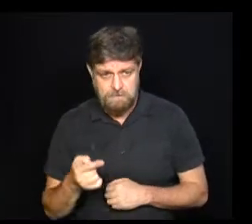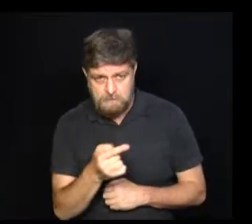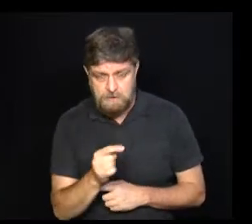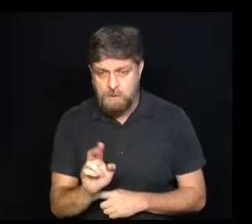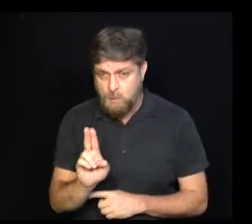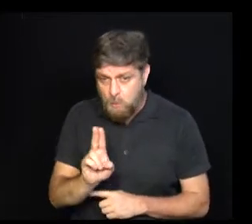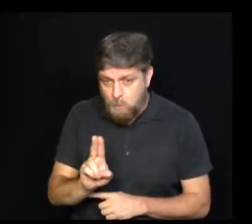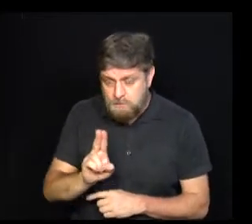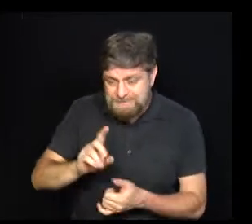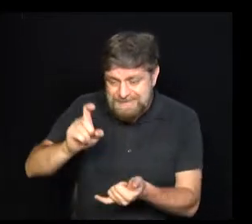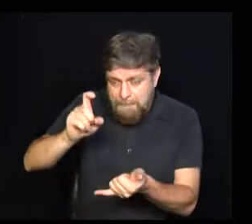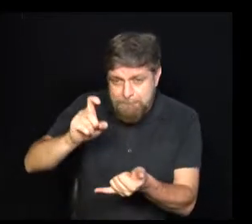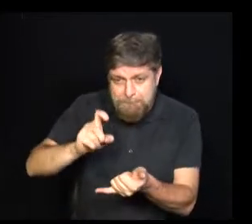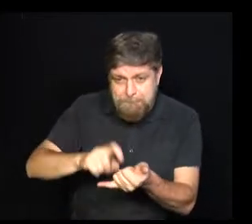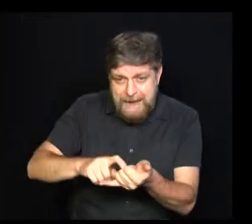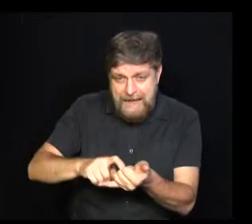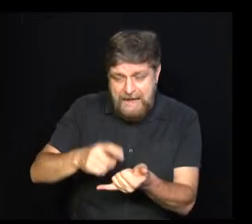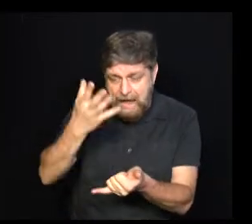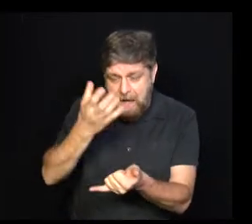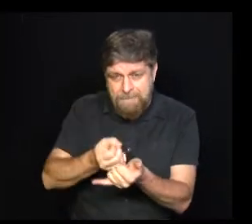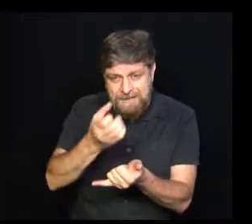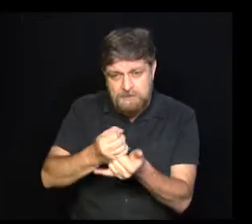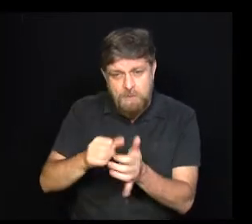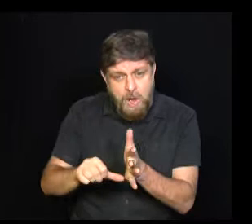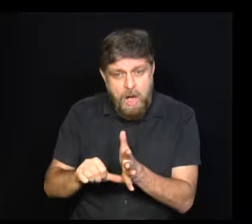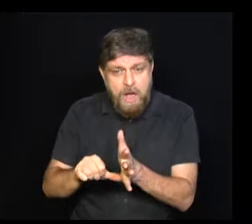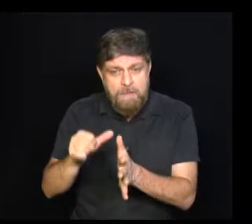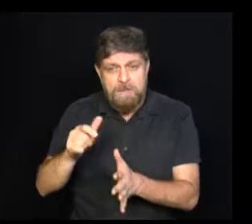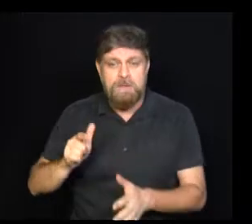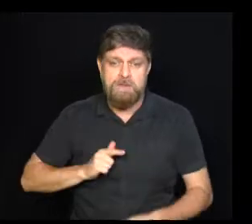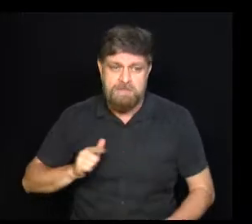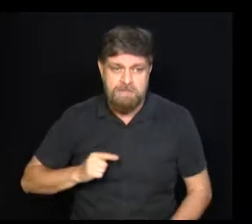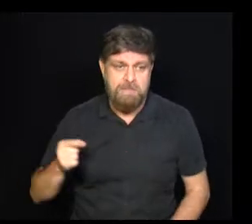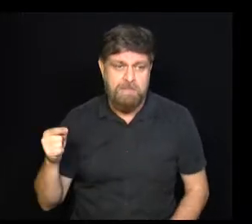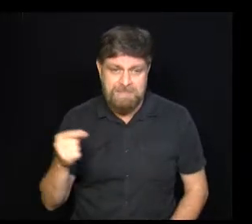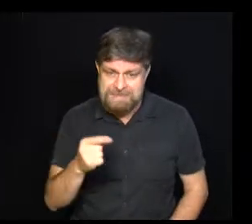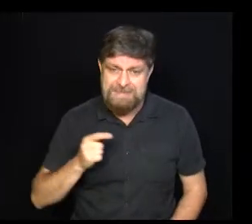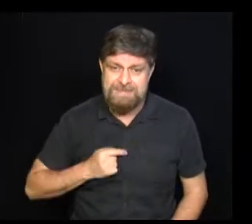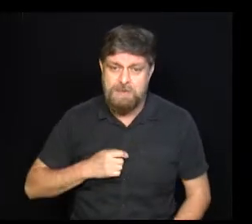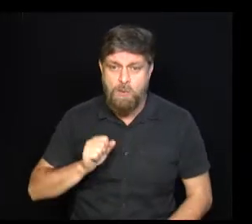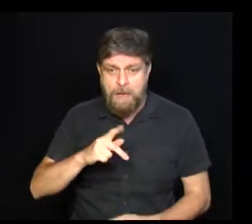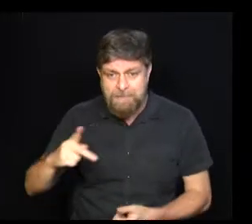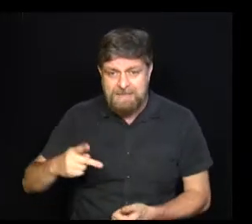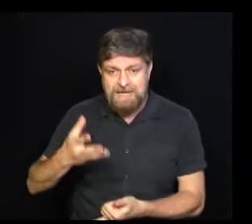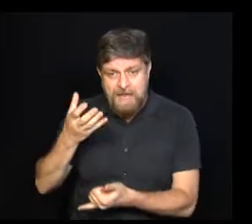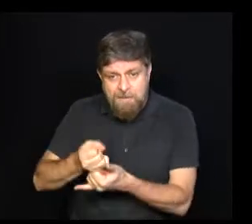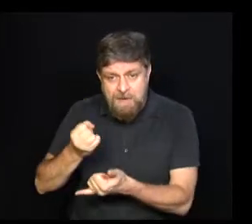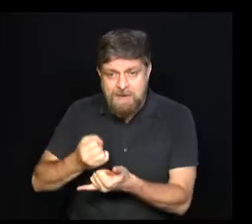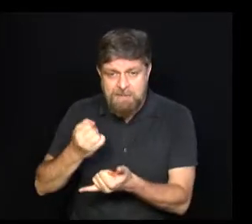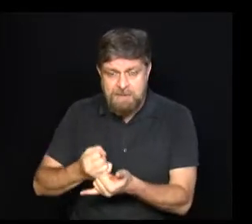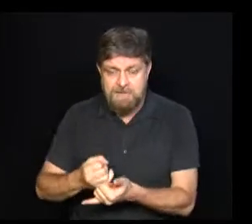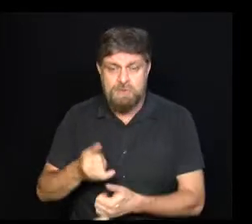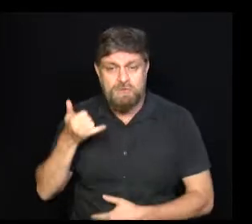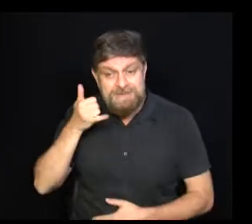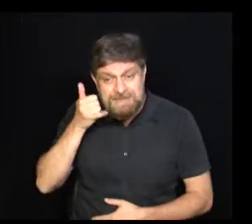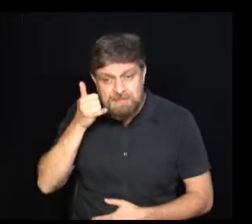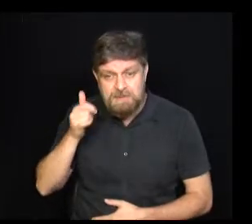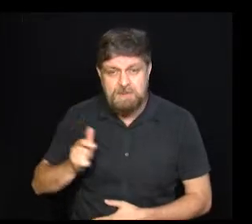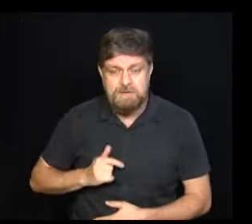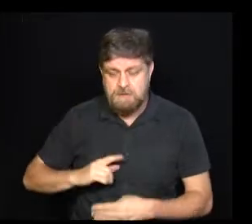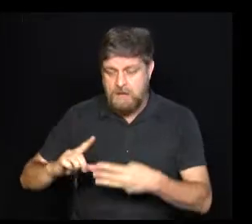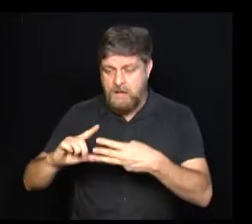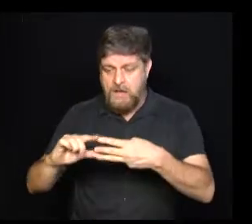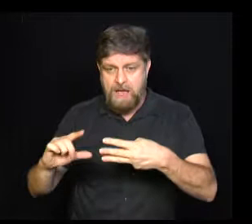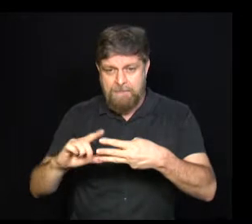desse botão, nós temos primeiro que baixar o aplicativo no nosso celular. O aplicativo da INDEC é